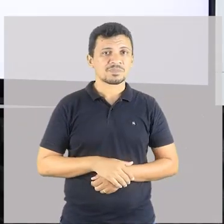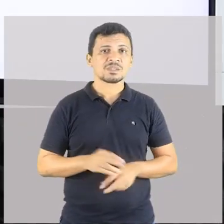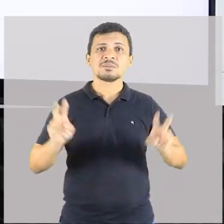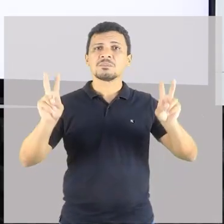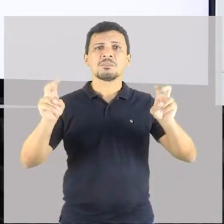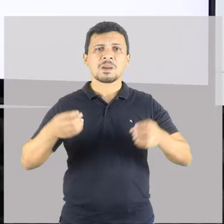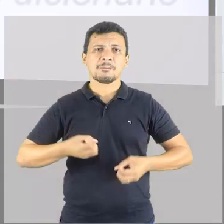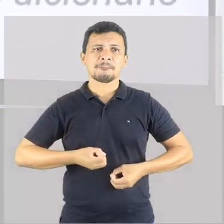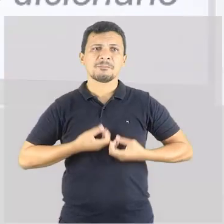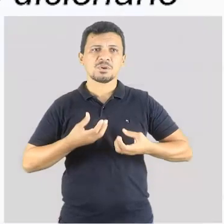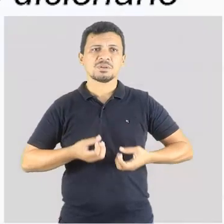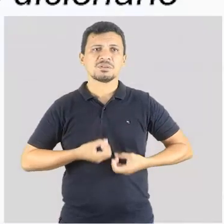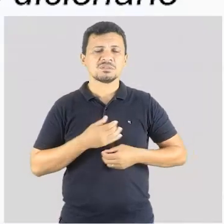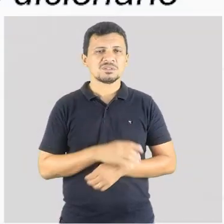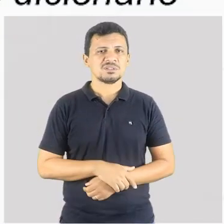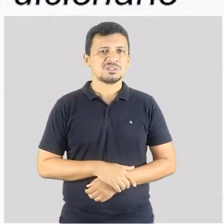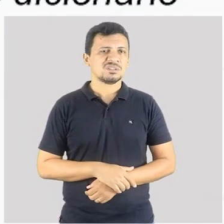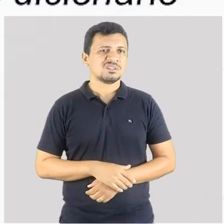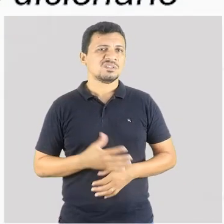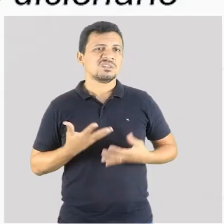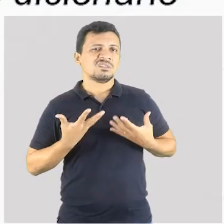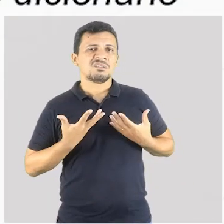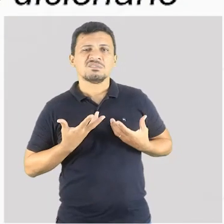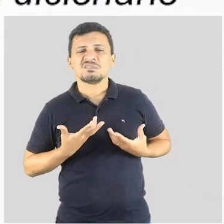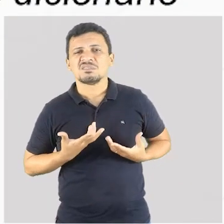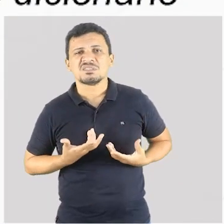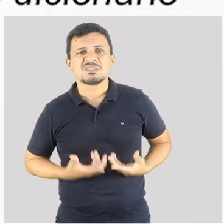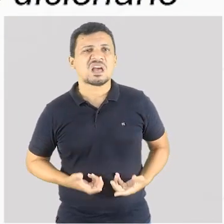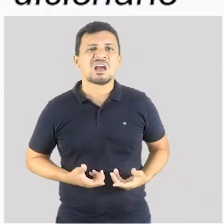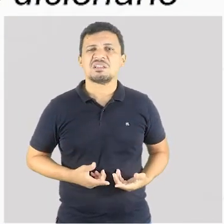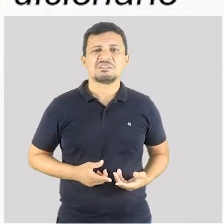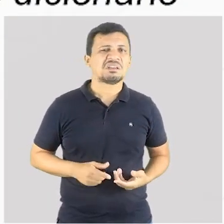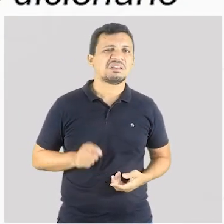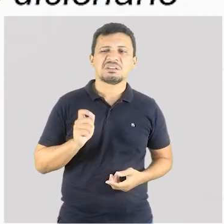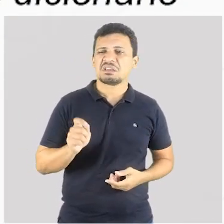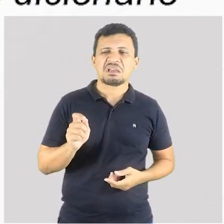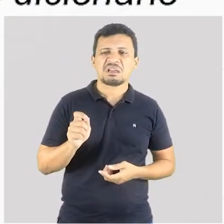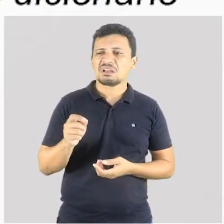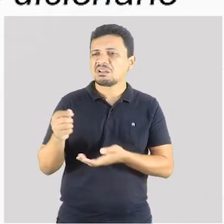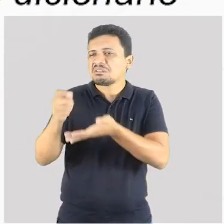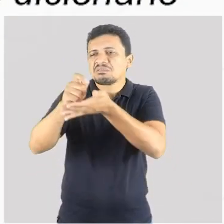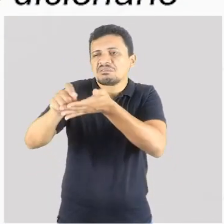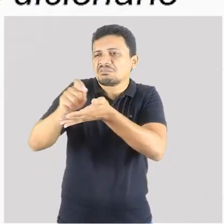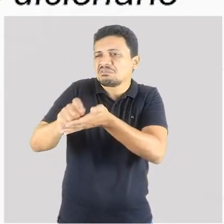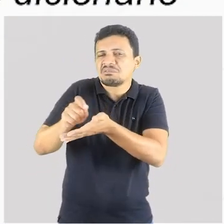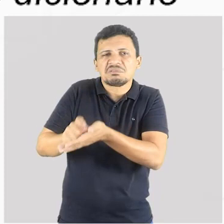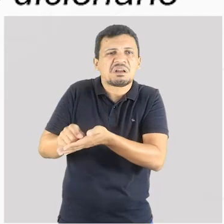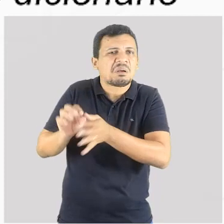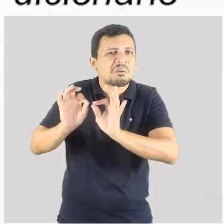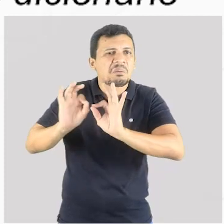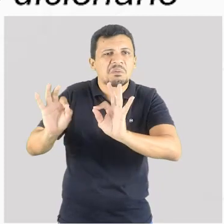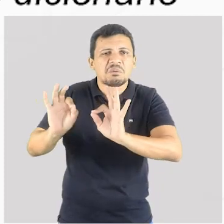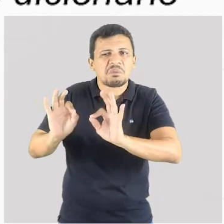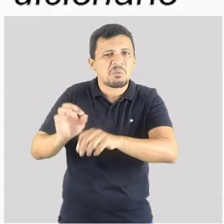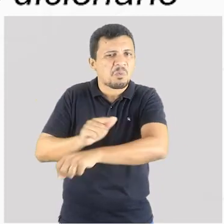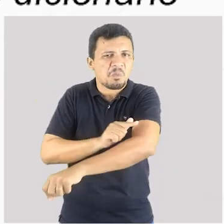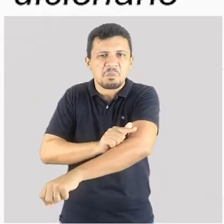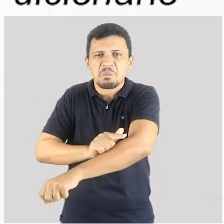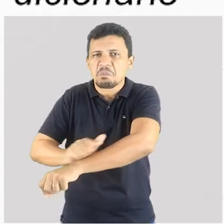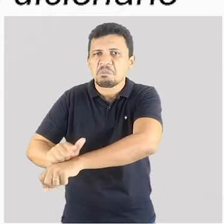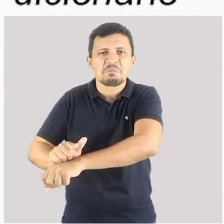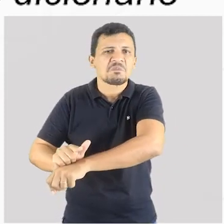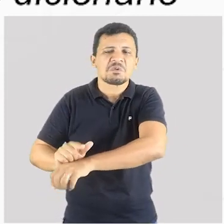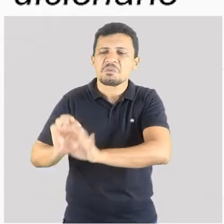Poética, certo? Estou farto do lirismo comedido, do lirismo bem comportado,